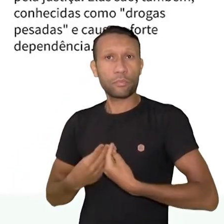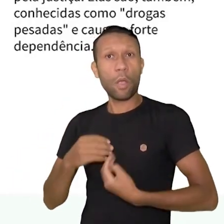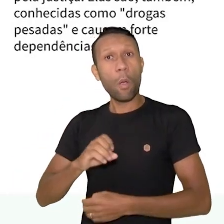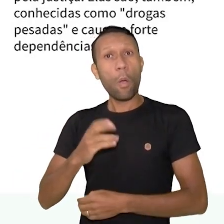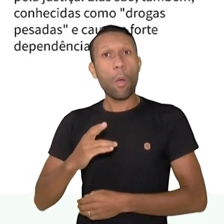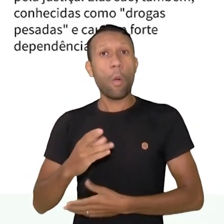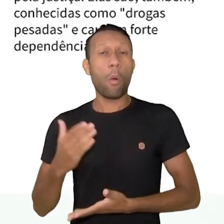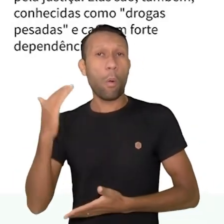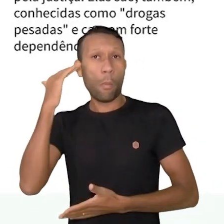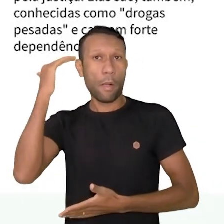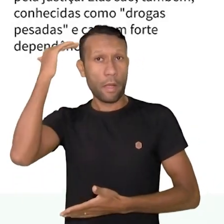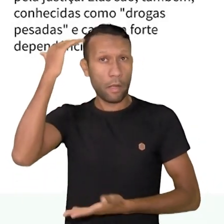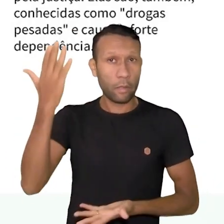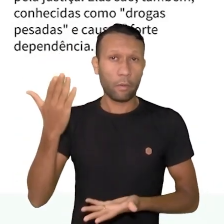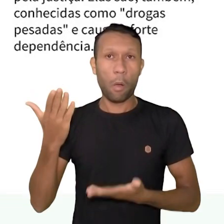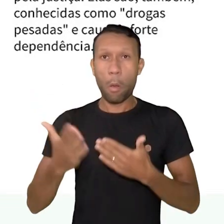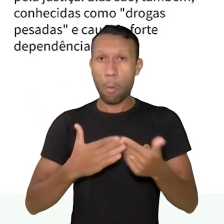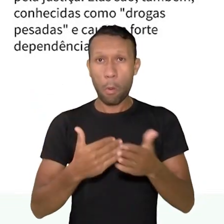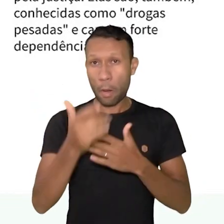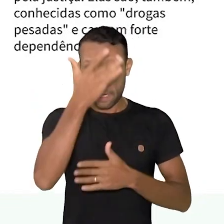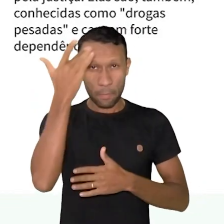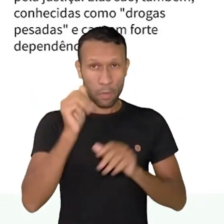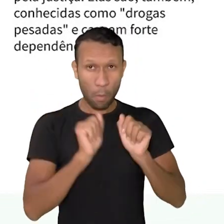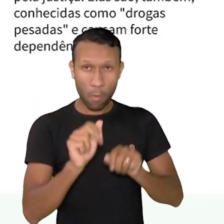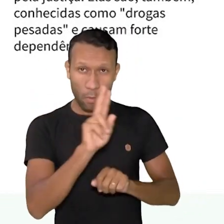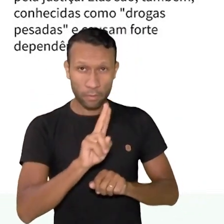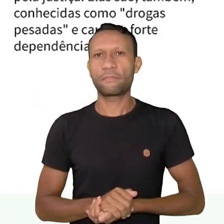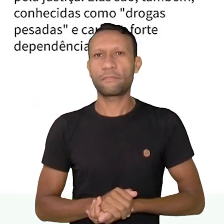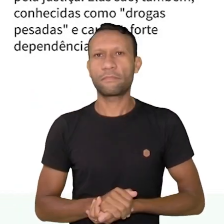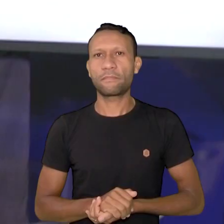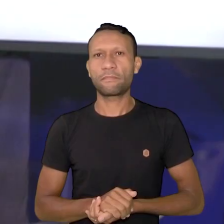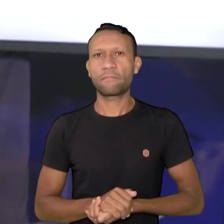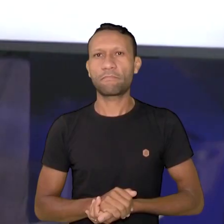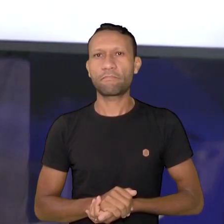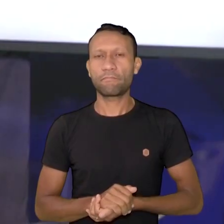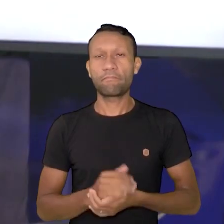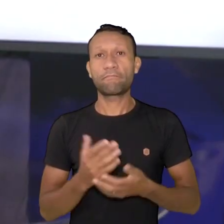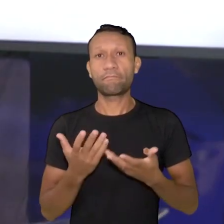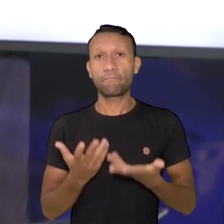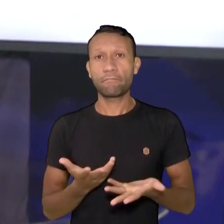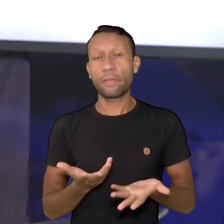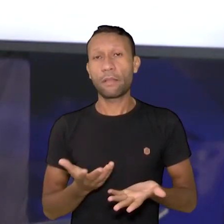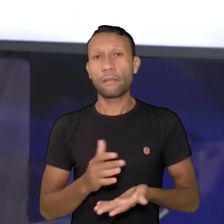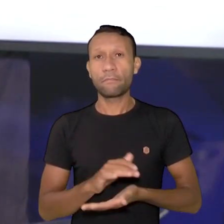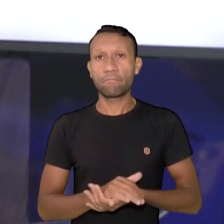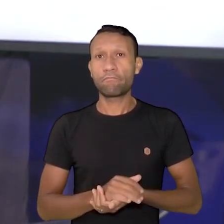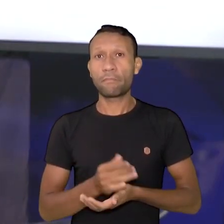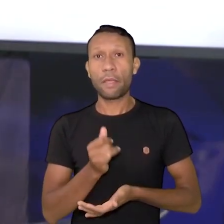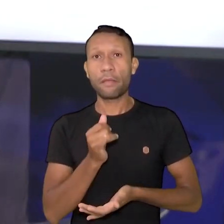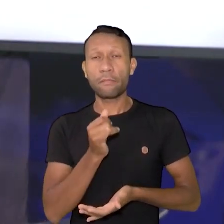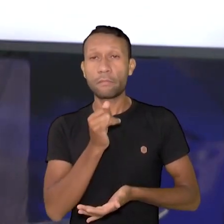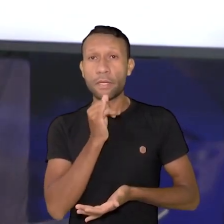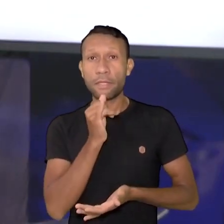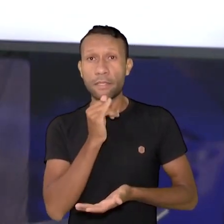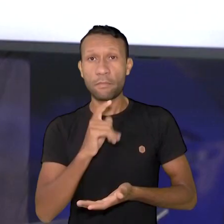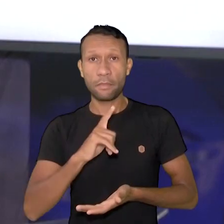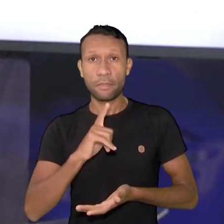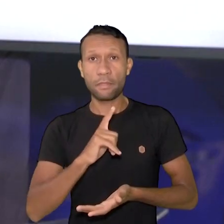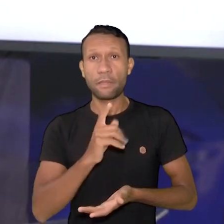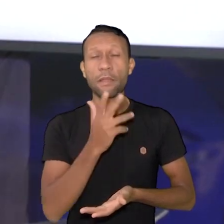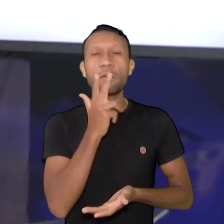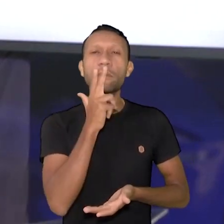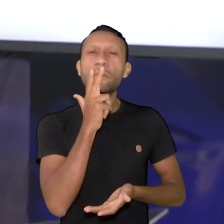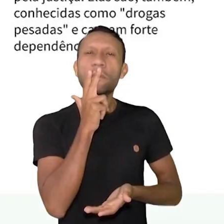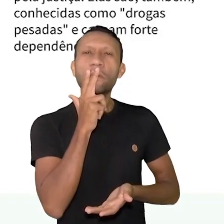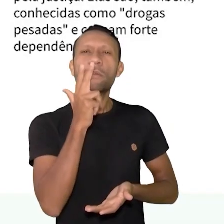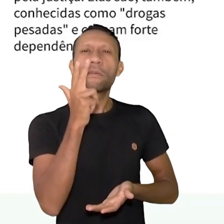de idade. Não é qualquer pessoa que pode chegar e utilizar elas, não. Então, como exemplo, a gente tem o cigarro, que vai ter uma